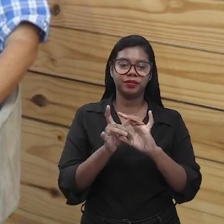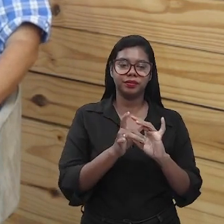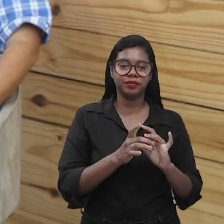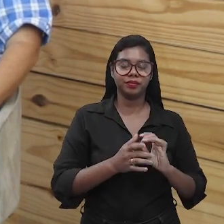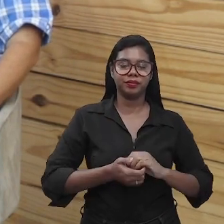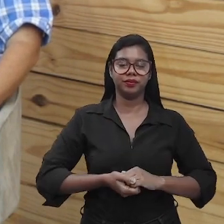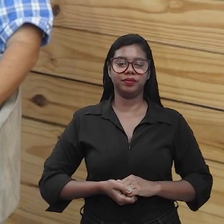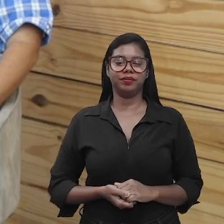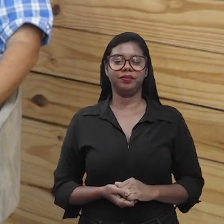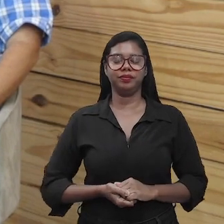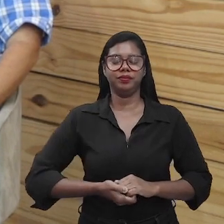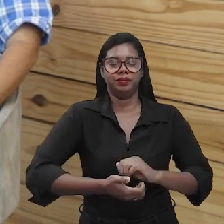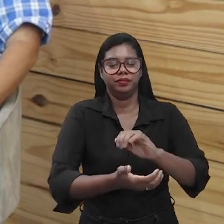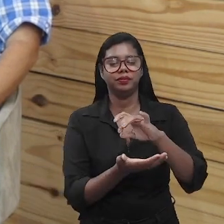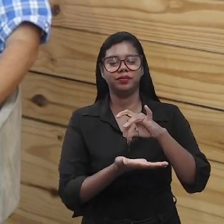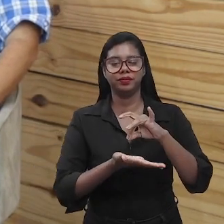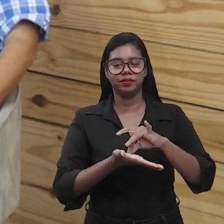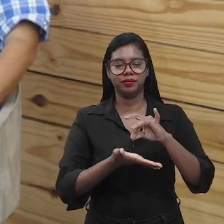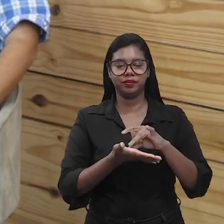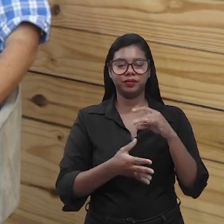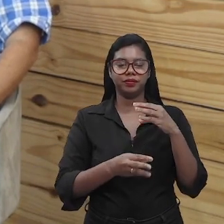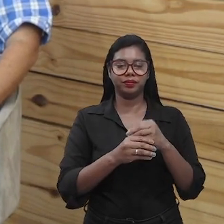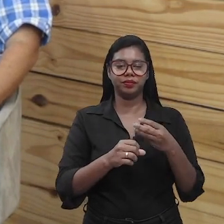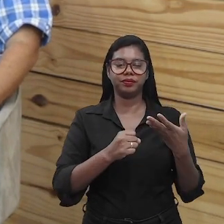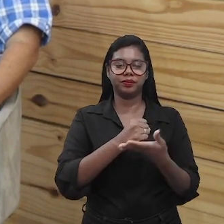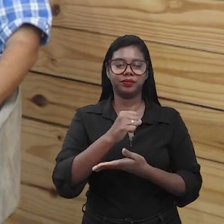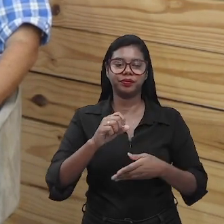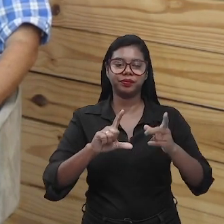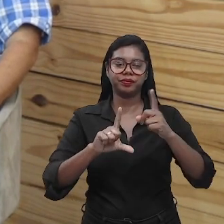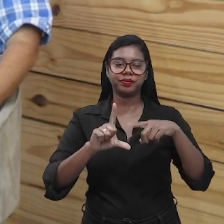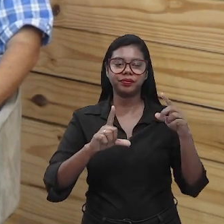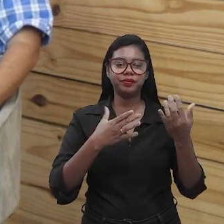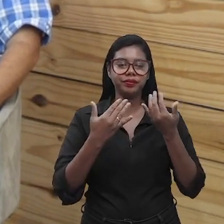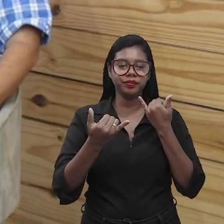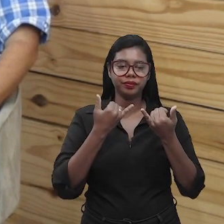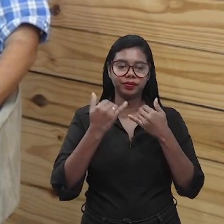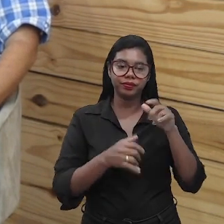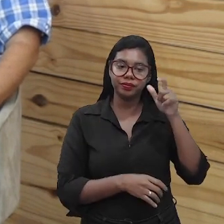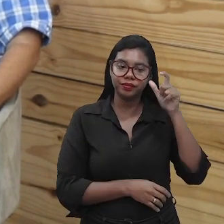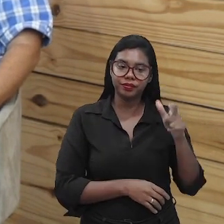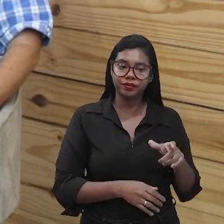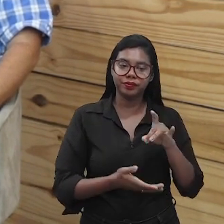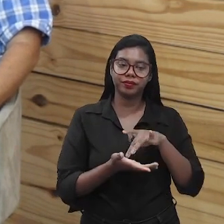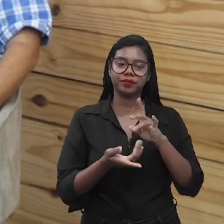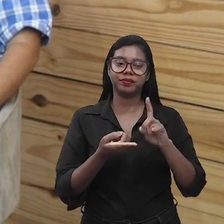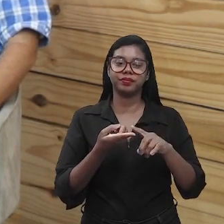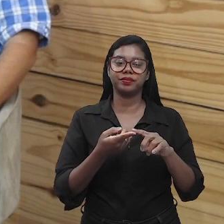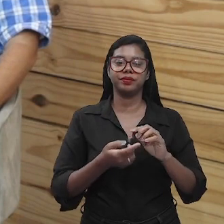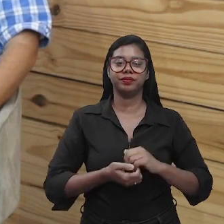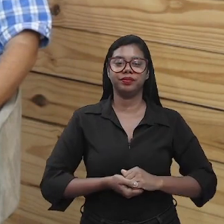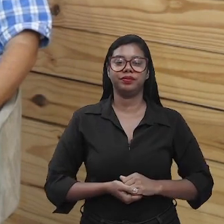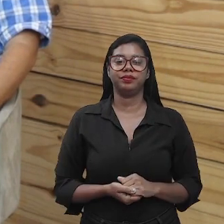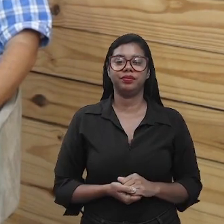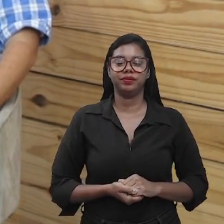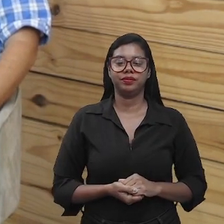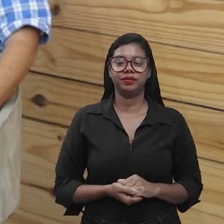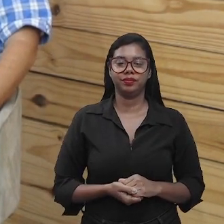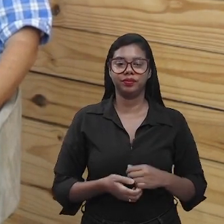era criando uma base de dados daquelas pessoas que têm interesse no meu conteúdo, né? E isso foi utilizado na segunda